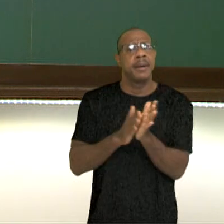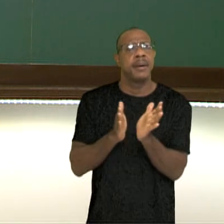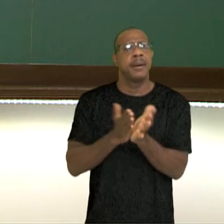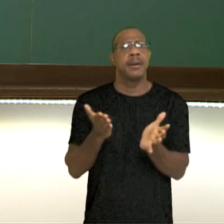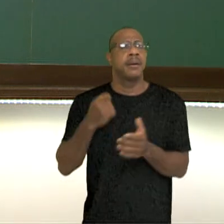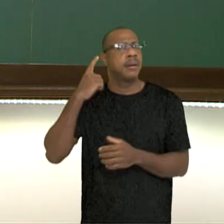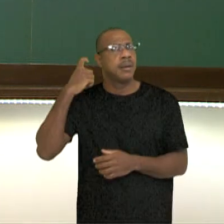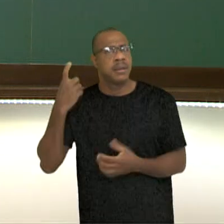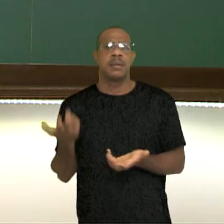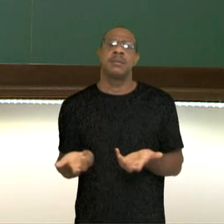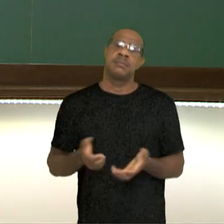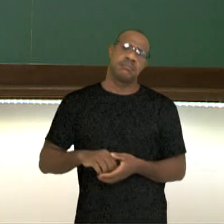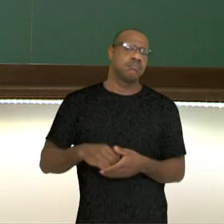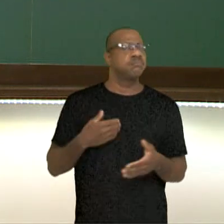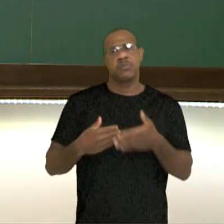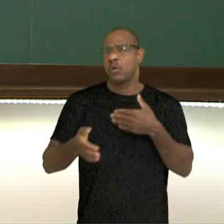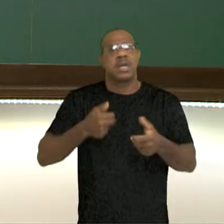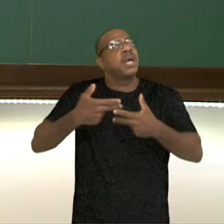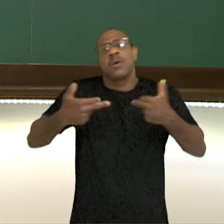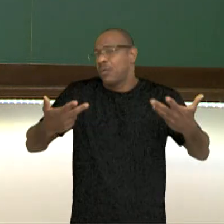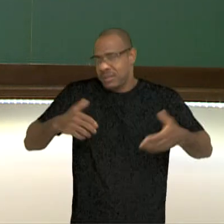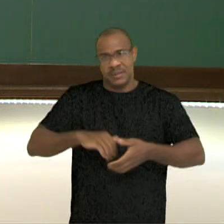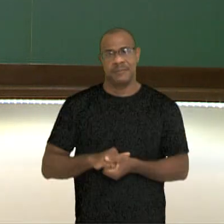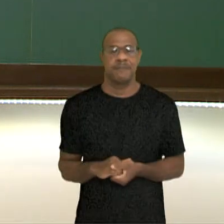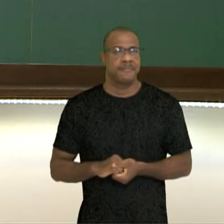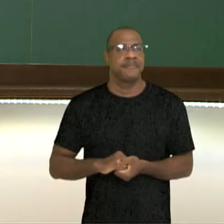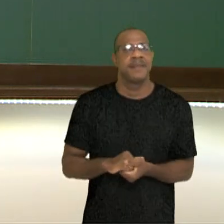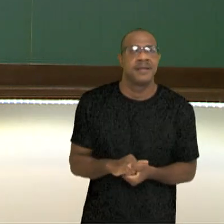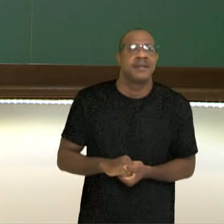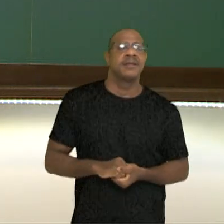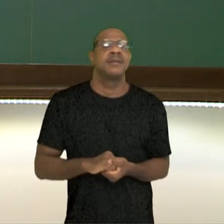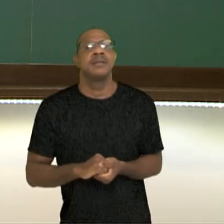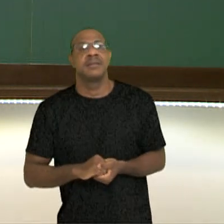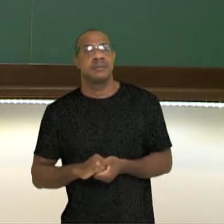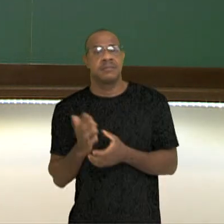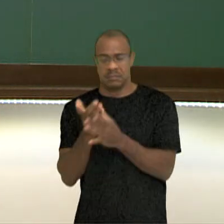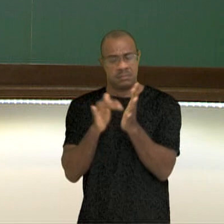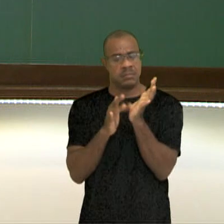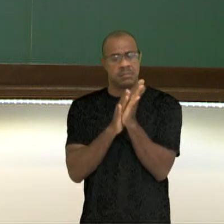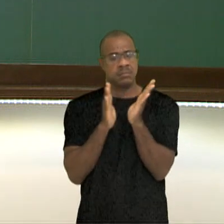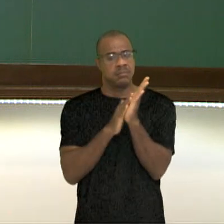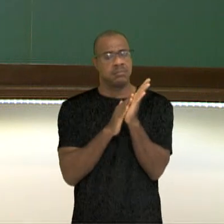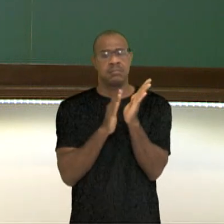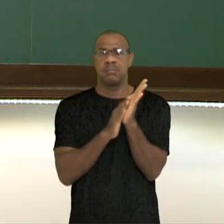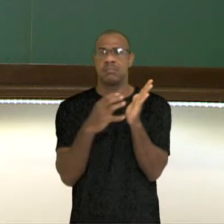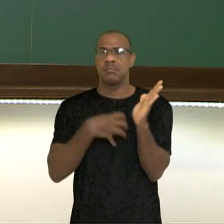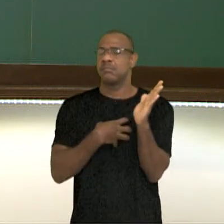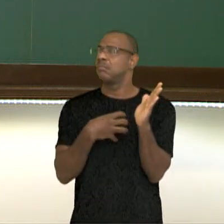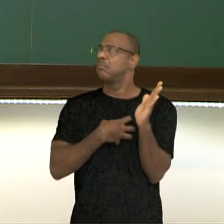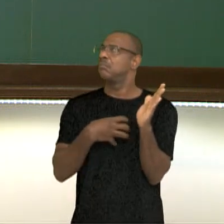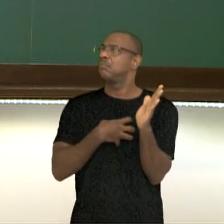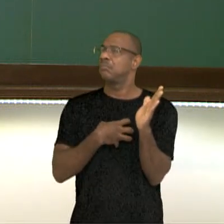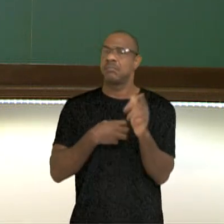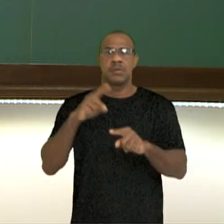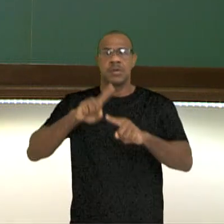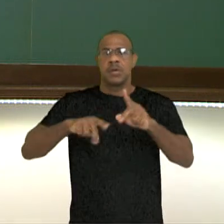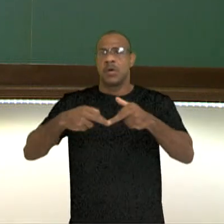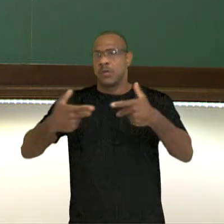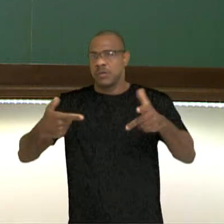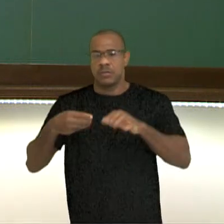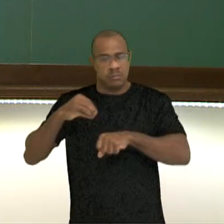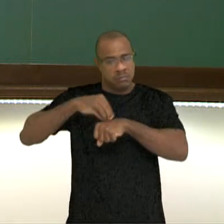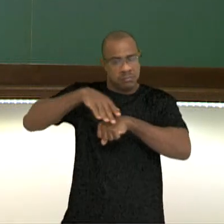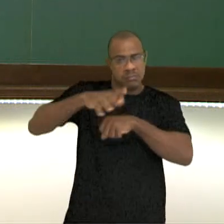através desse exemplo percussivo aqui da palma das minhas mãos, você pode reproduzir nesses objetos que eu estou dando como